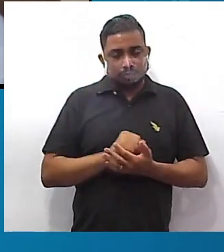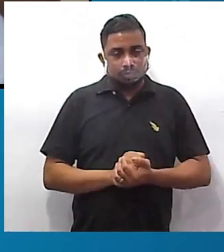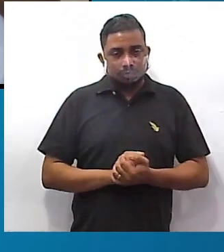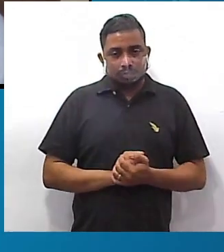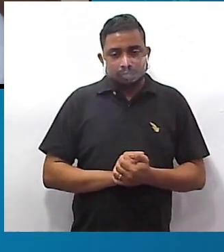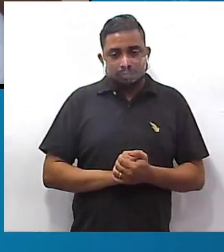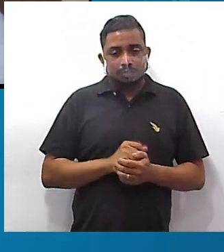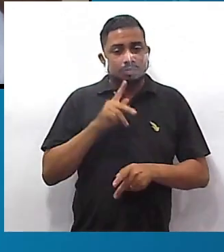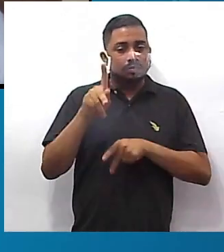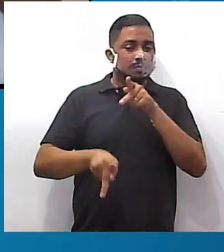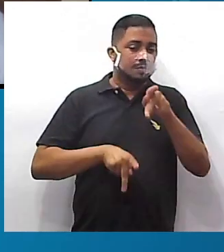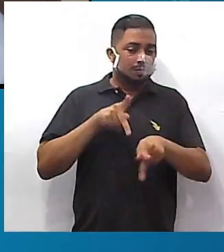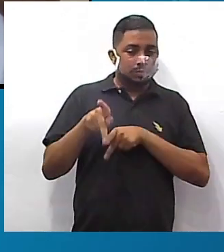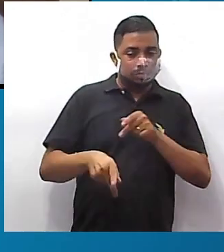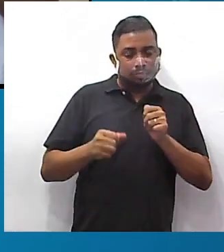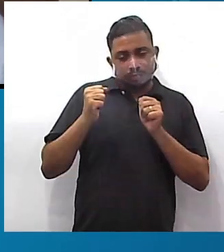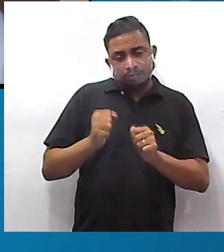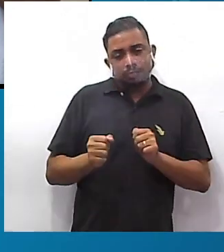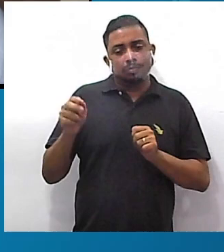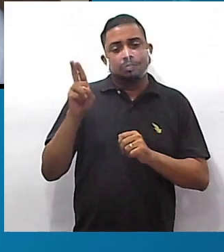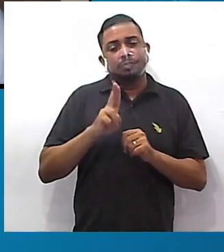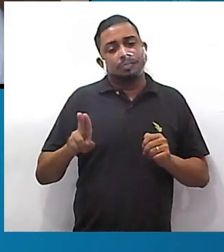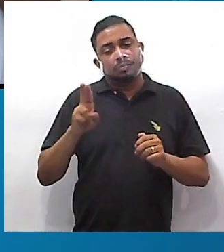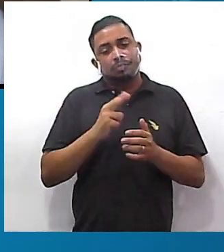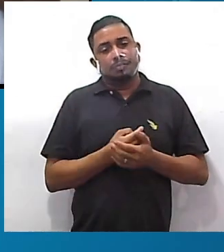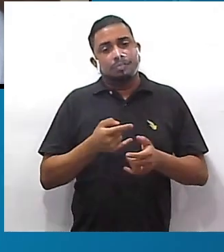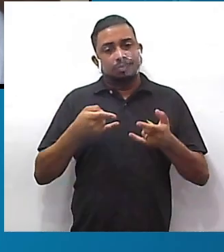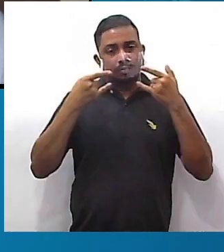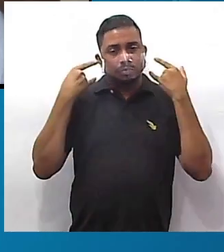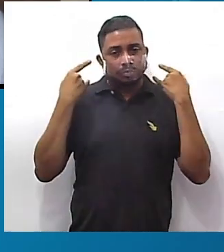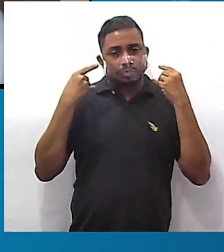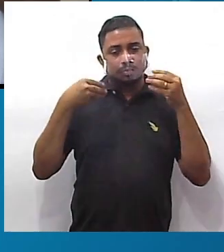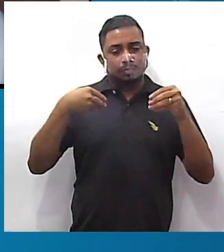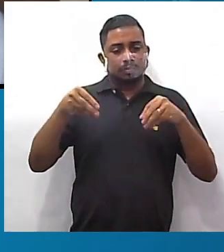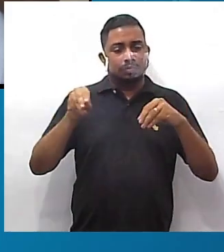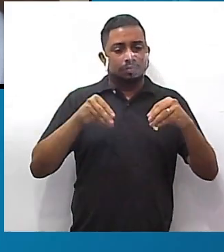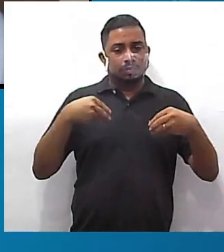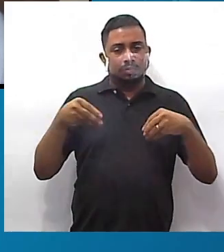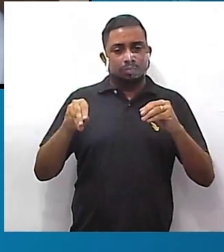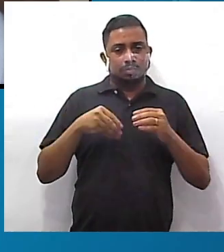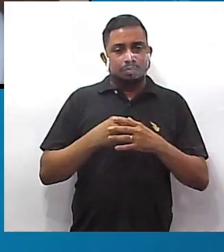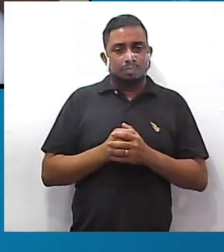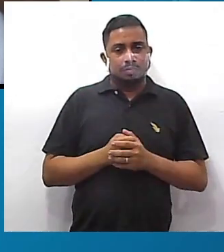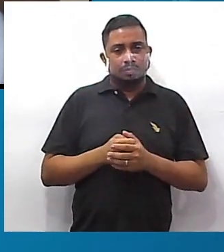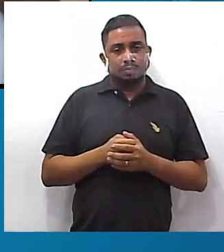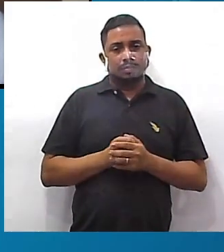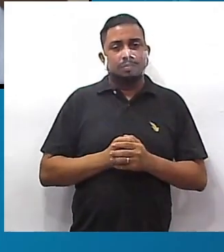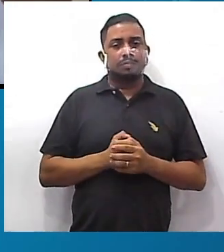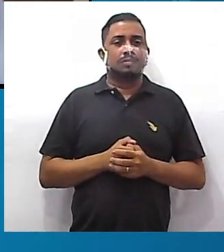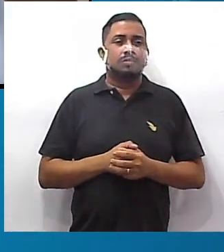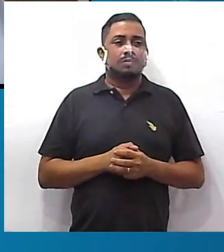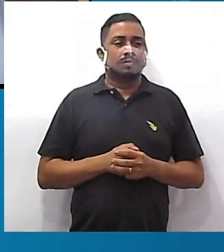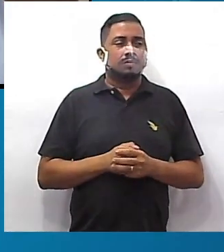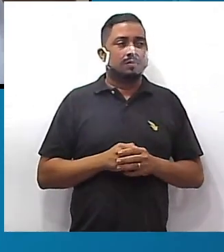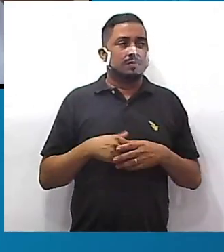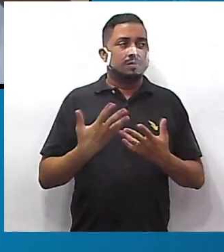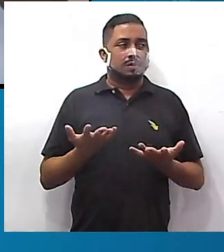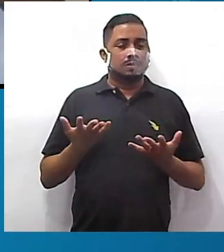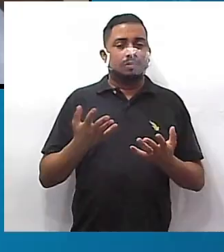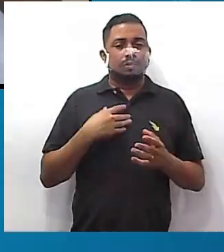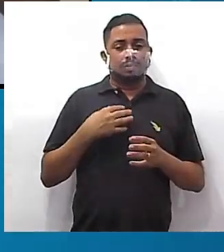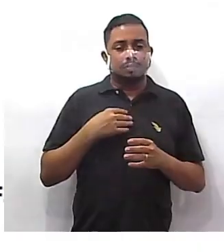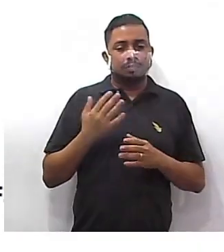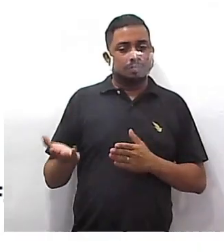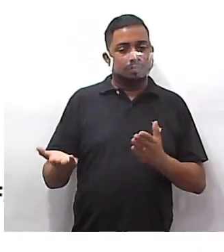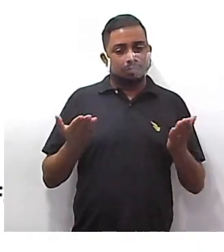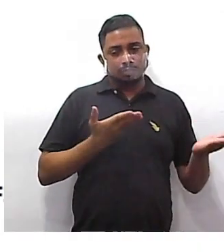diário, população, podemos utilizar máscaras de pano, né, que evita essas gotículas. Agora eu vou passar para a minha